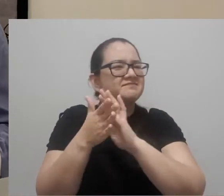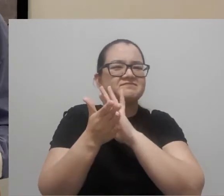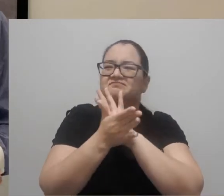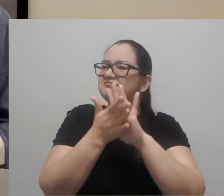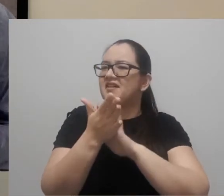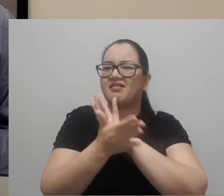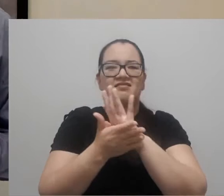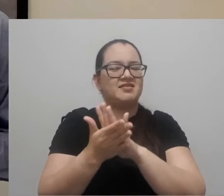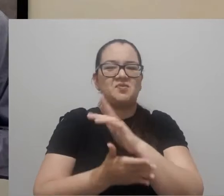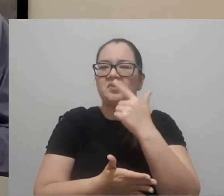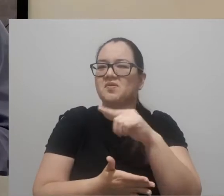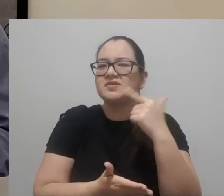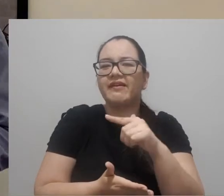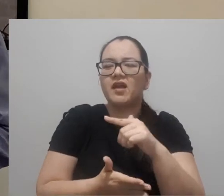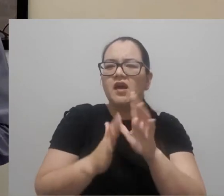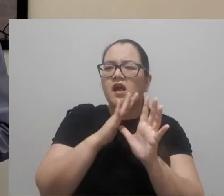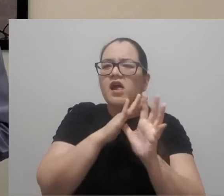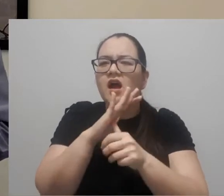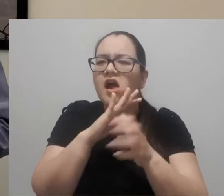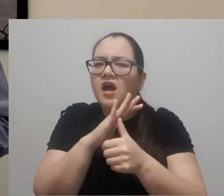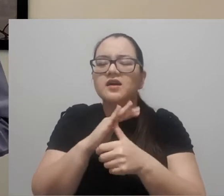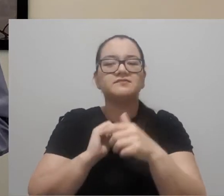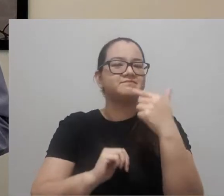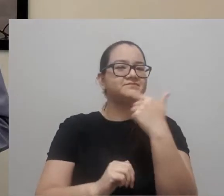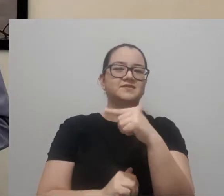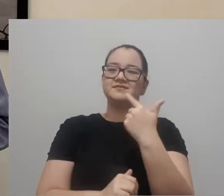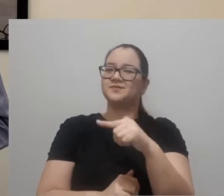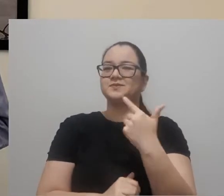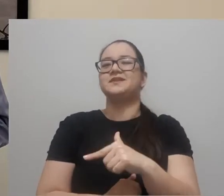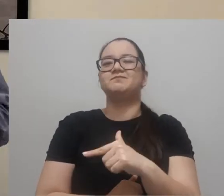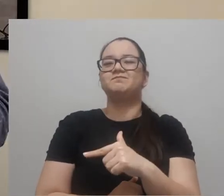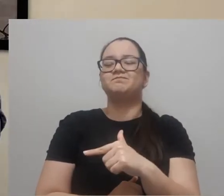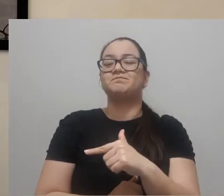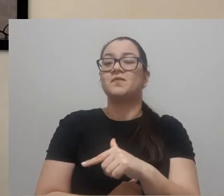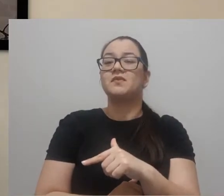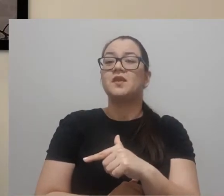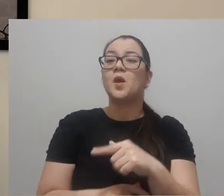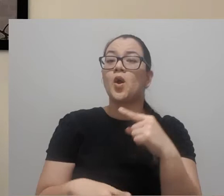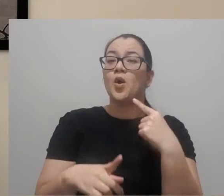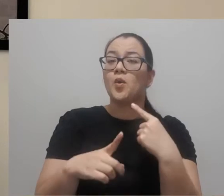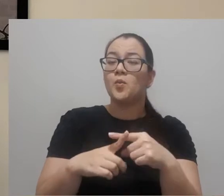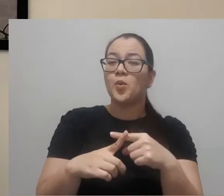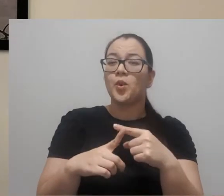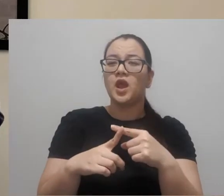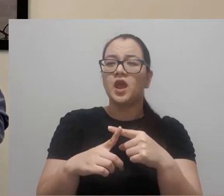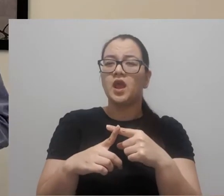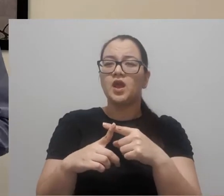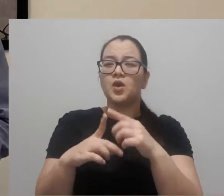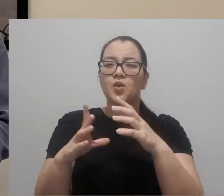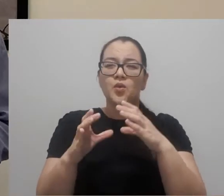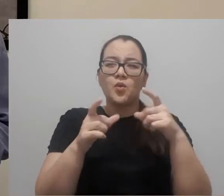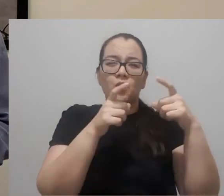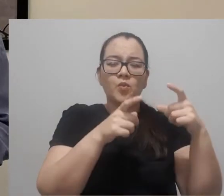onde ladrões não escavam nem roubam. Porque onde está o teu